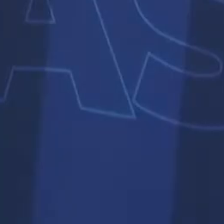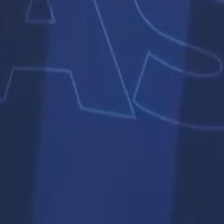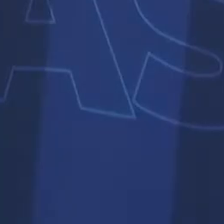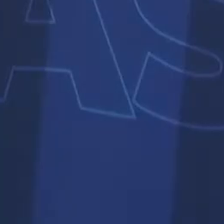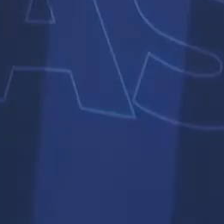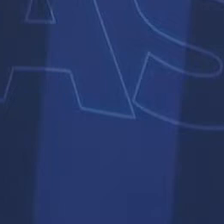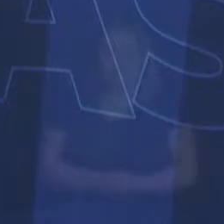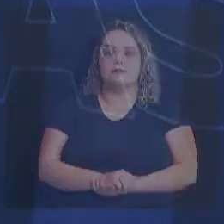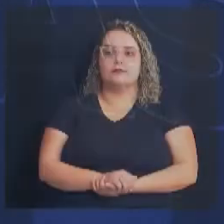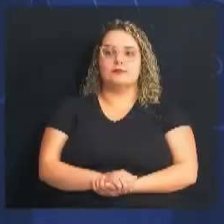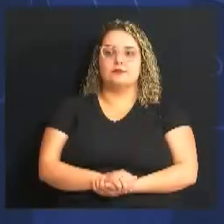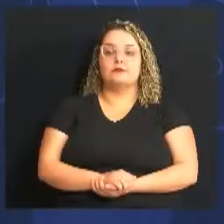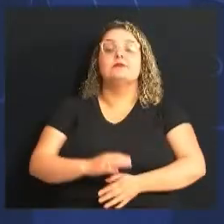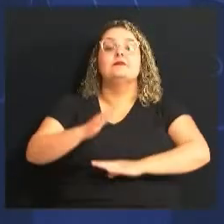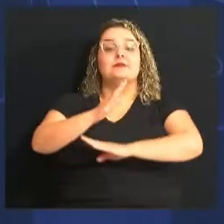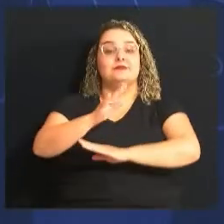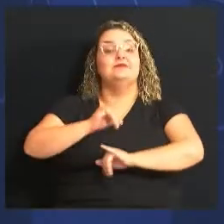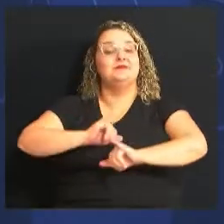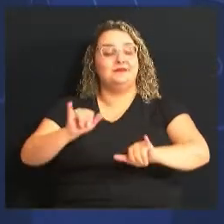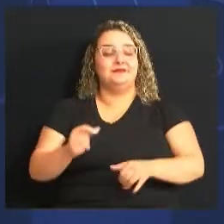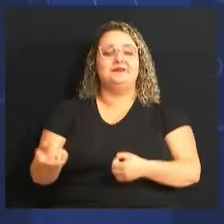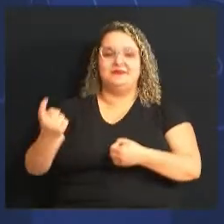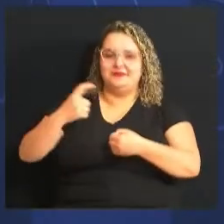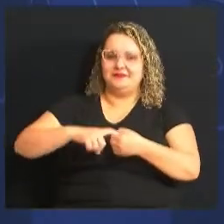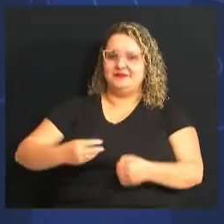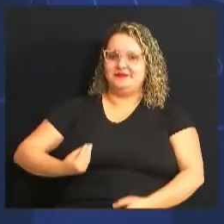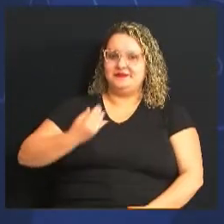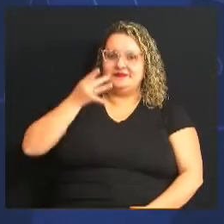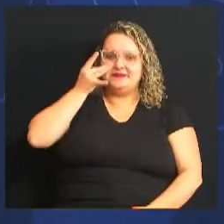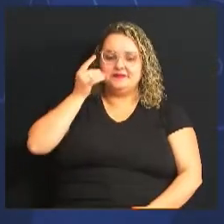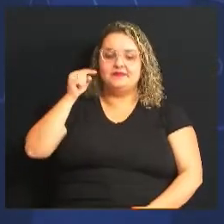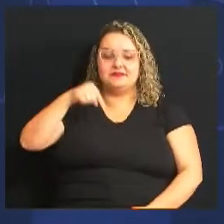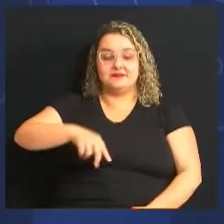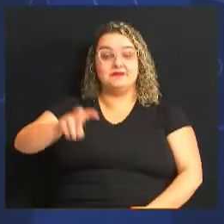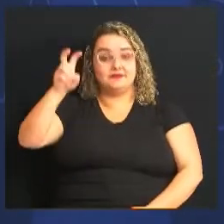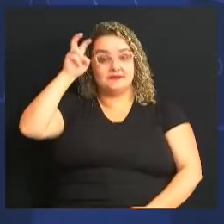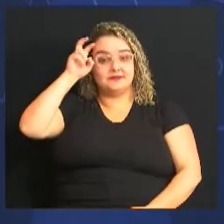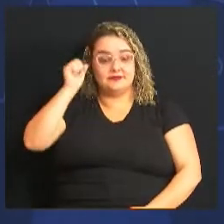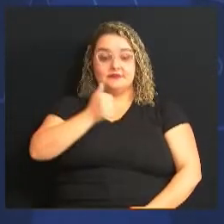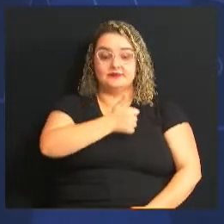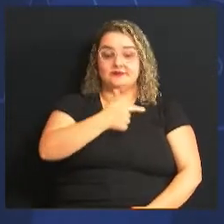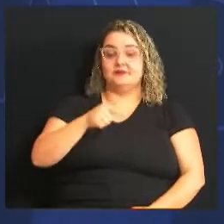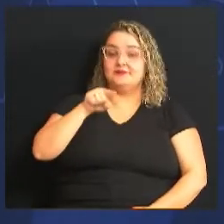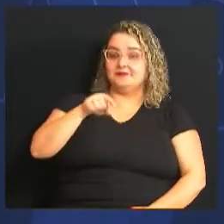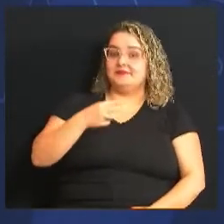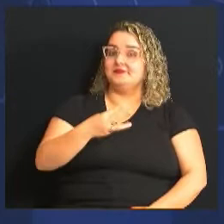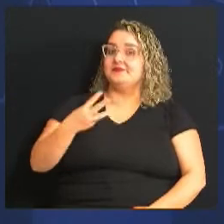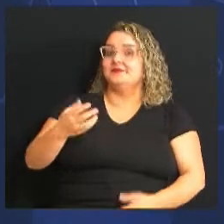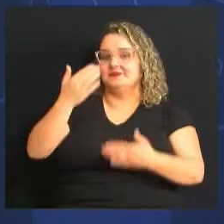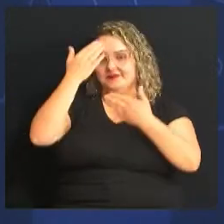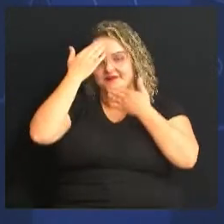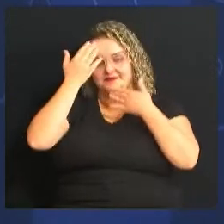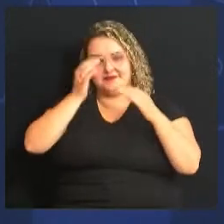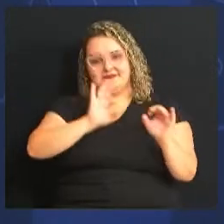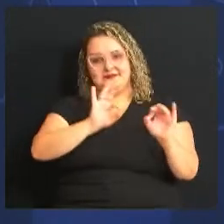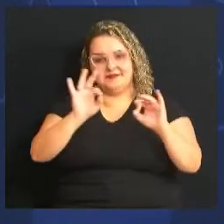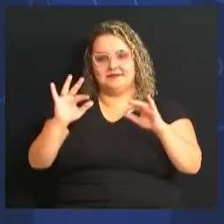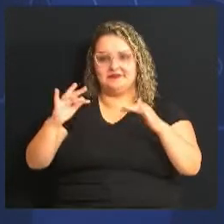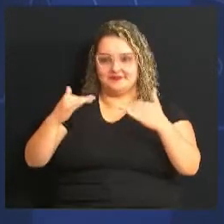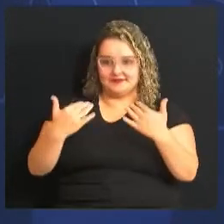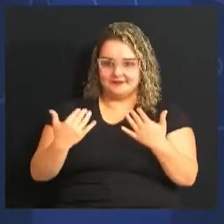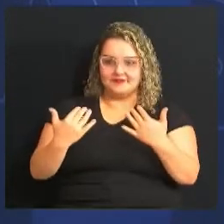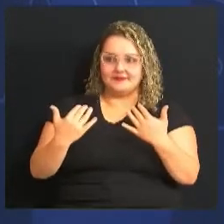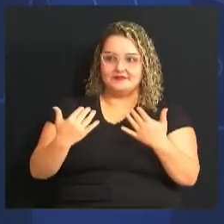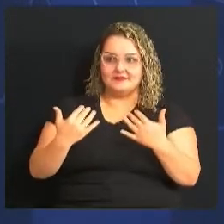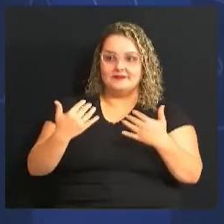Câmara Notícia de volta ao vivo nesta quinta-feira, 12:33. Muito obrigado pela sua companhia, pela sua